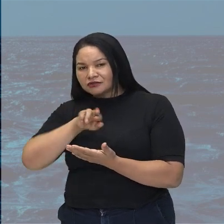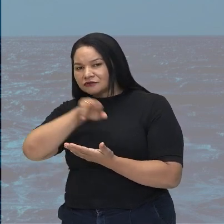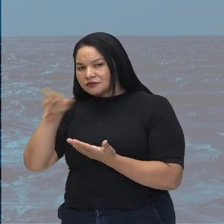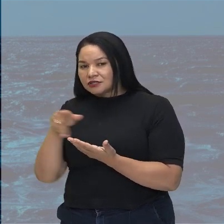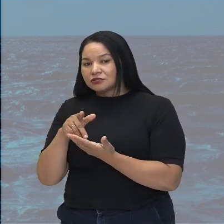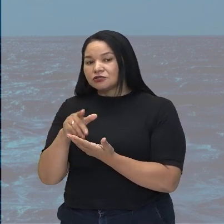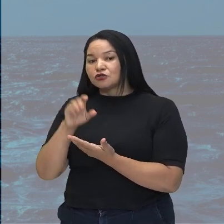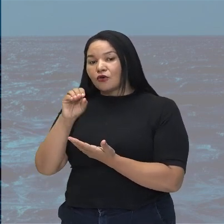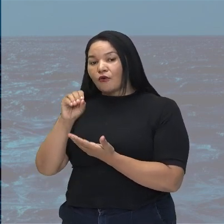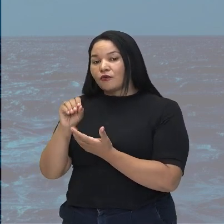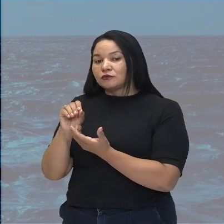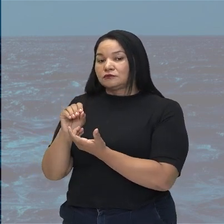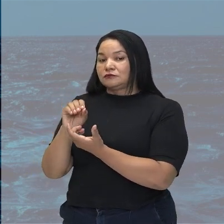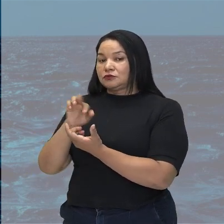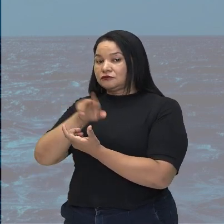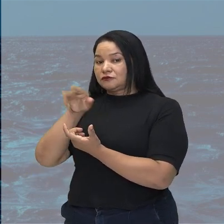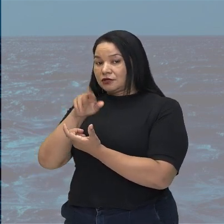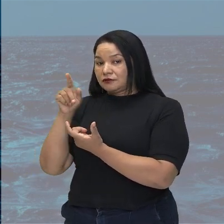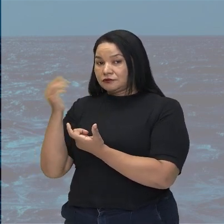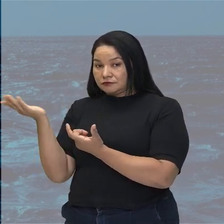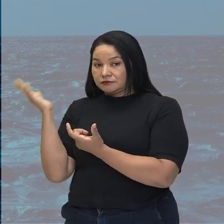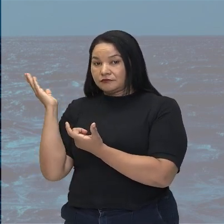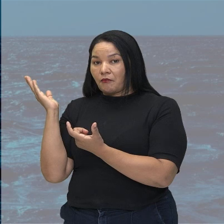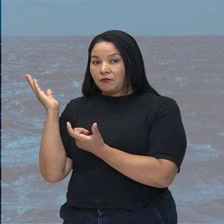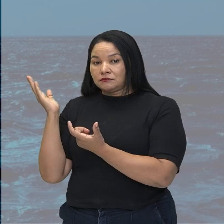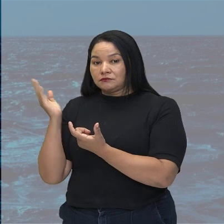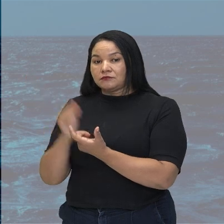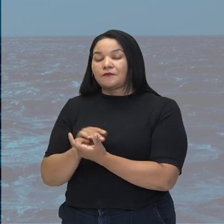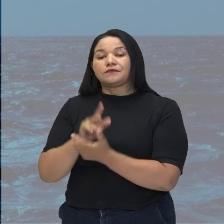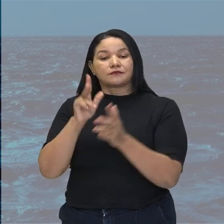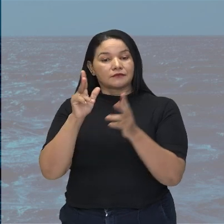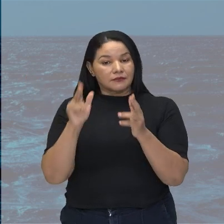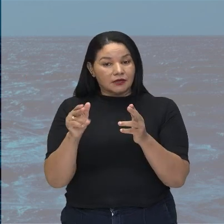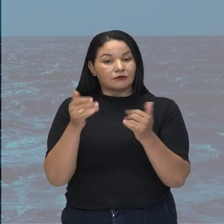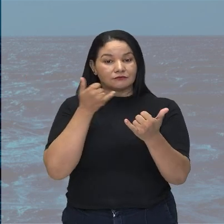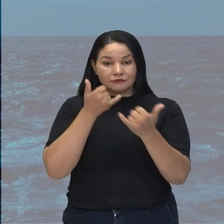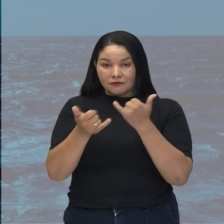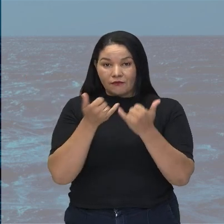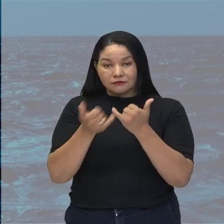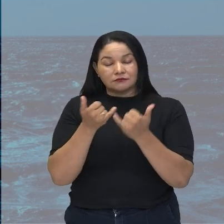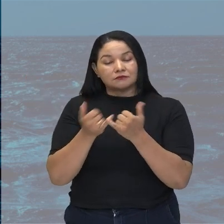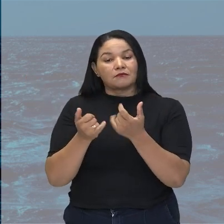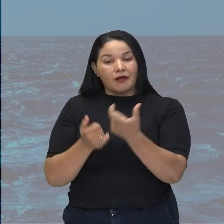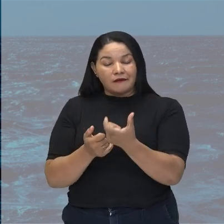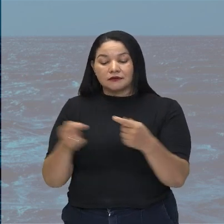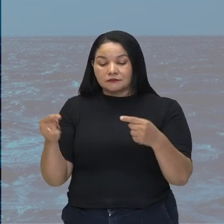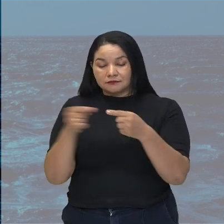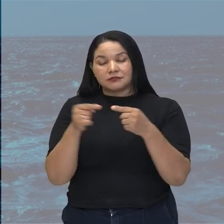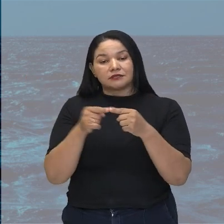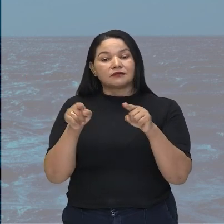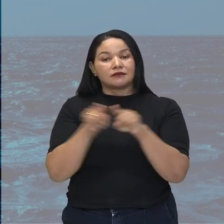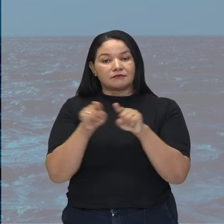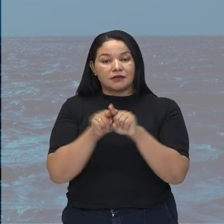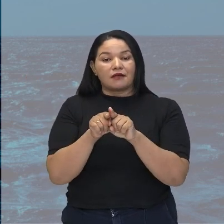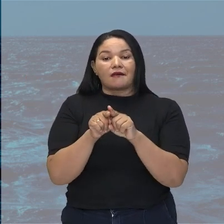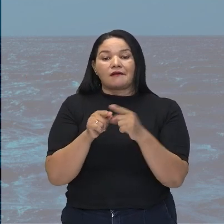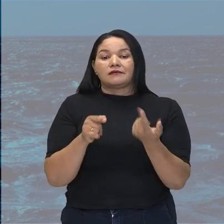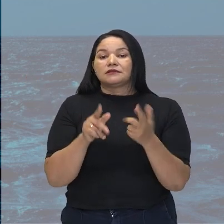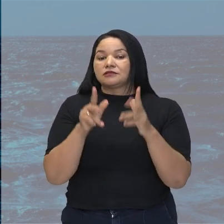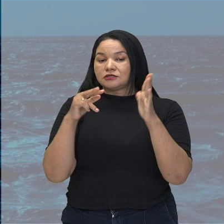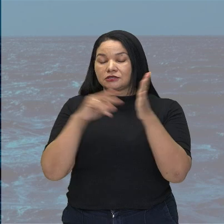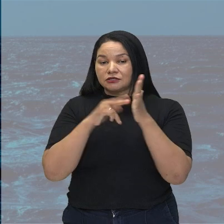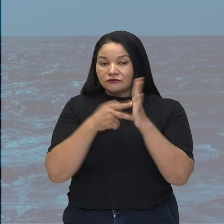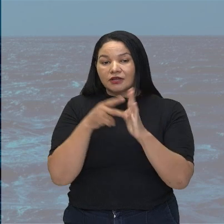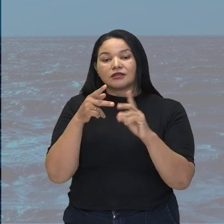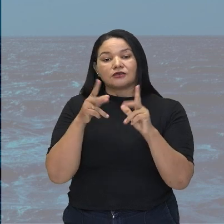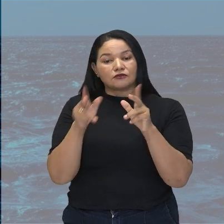álcool. Álcool, tá bom? É a mesma coisa, significa a mesma coisa, mas a grafia